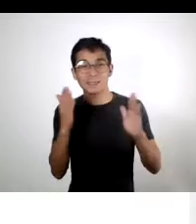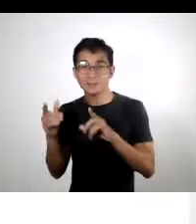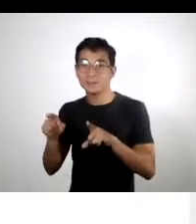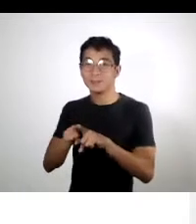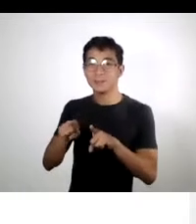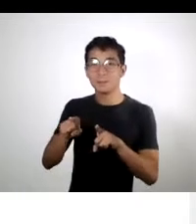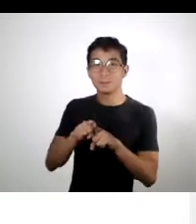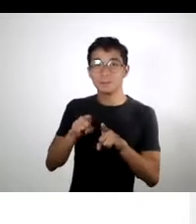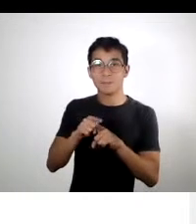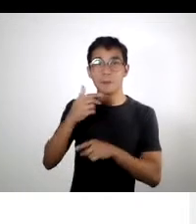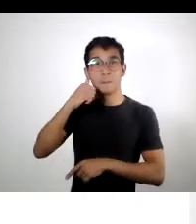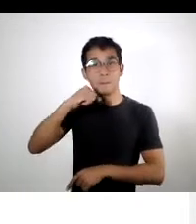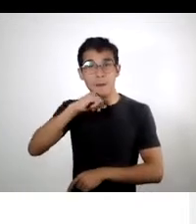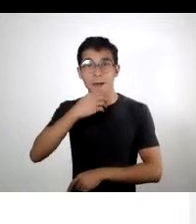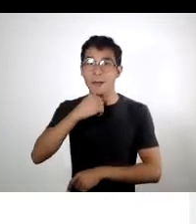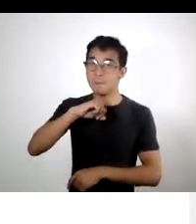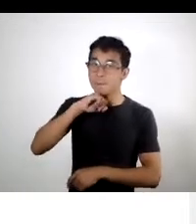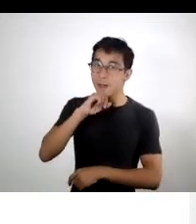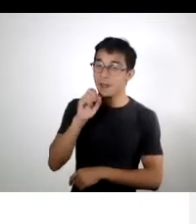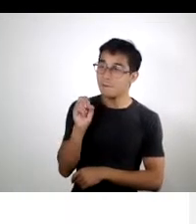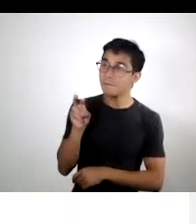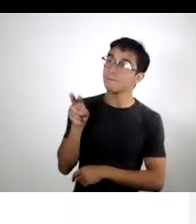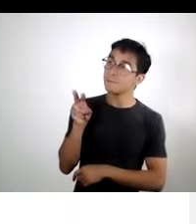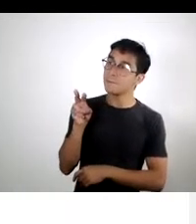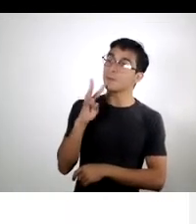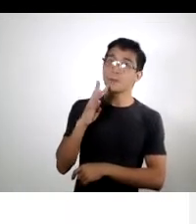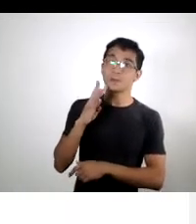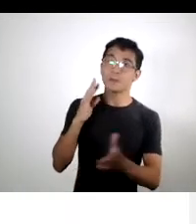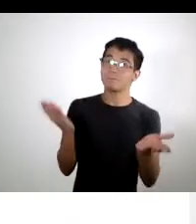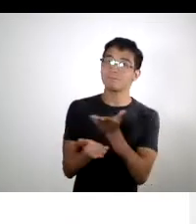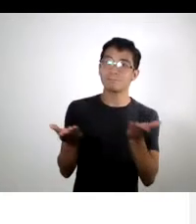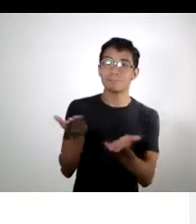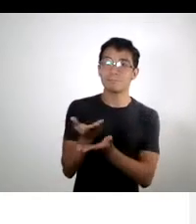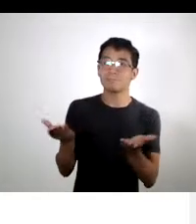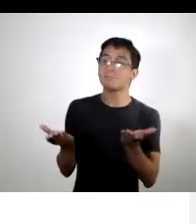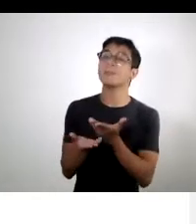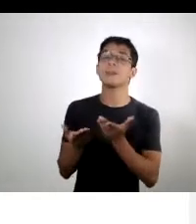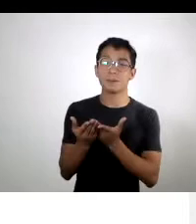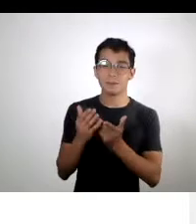trocam com outras comunidades, mantendo viva a nossa tradição.